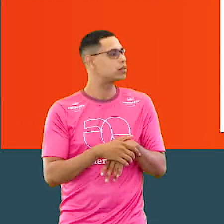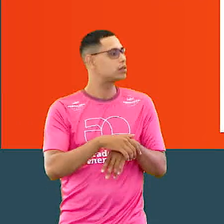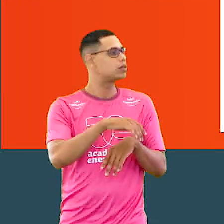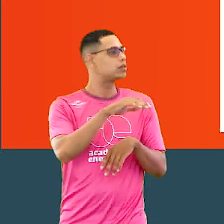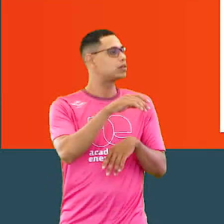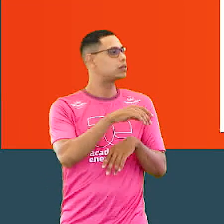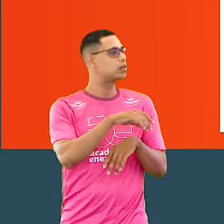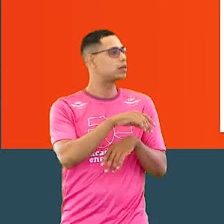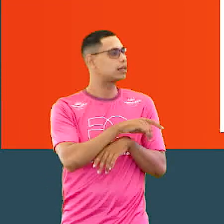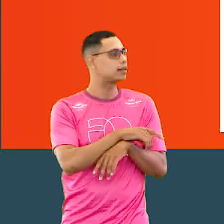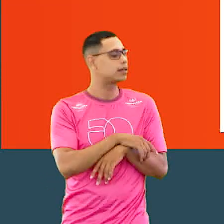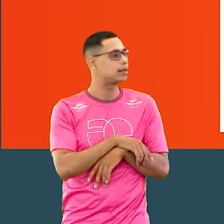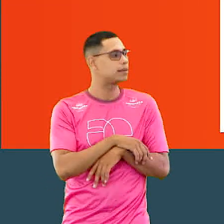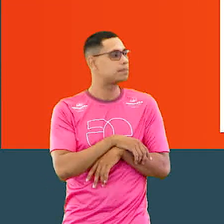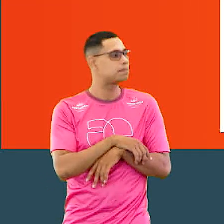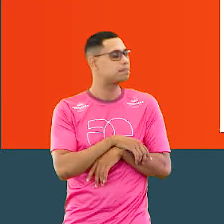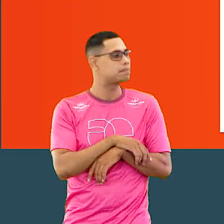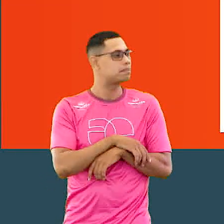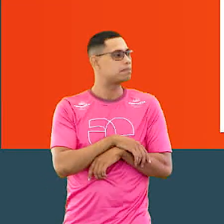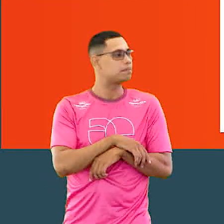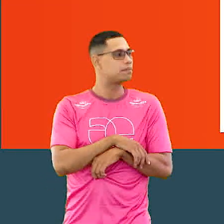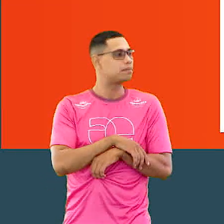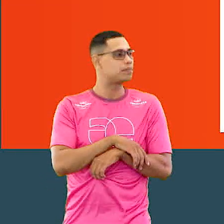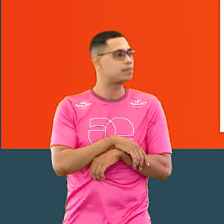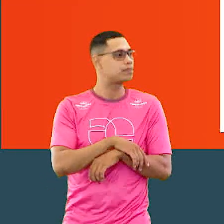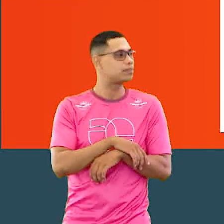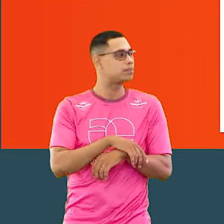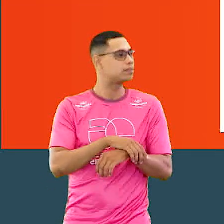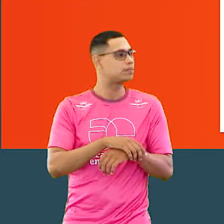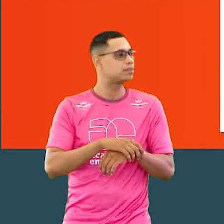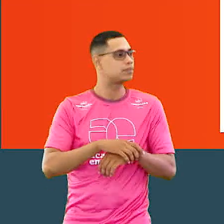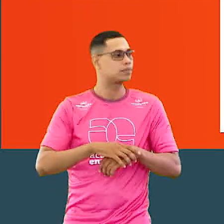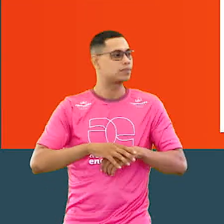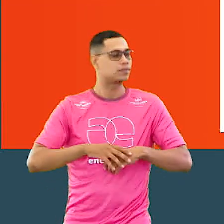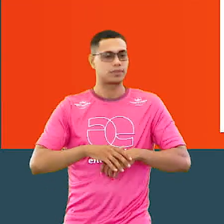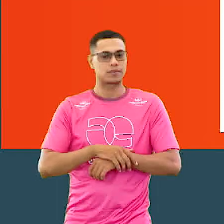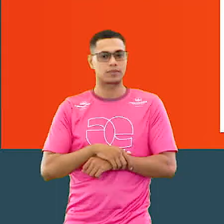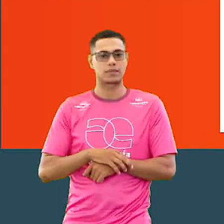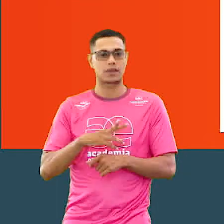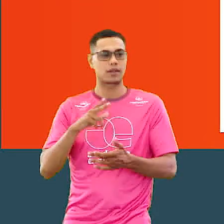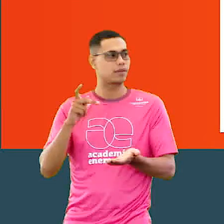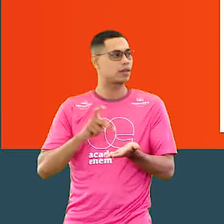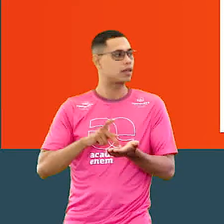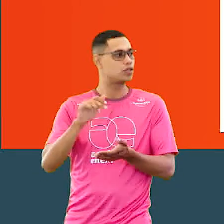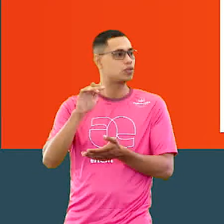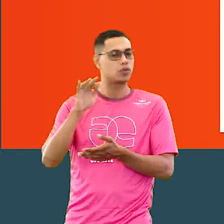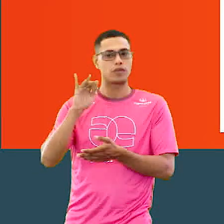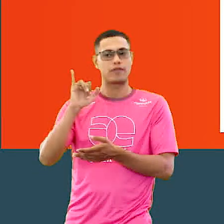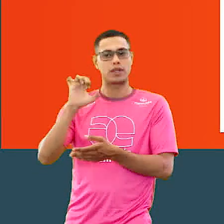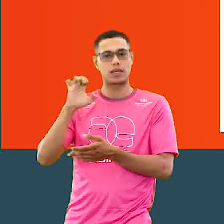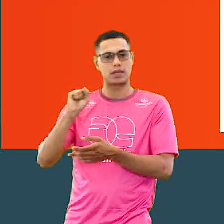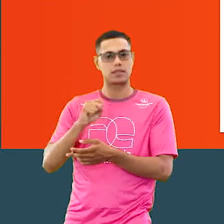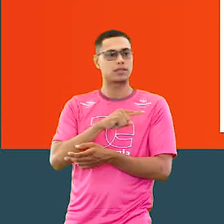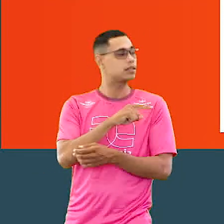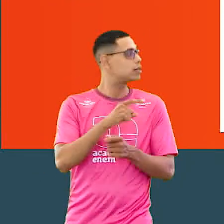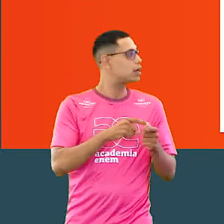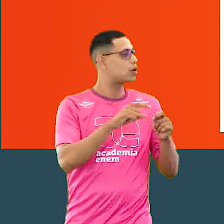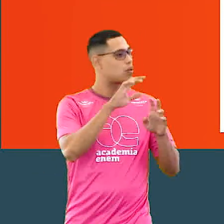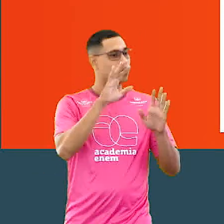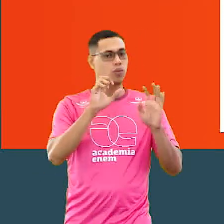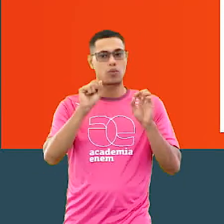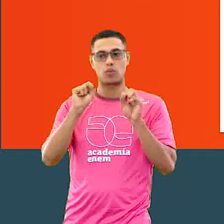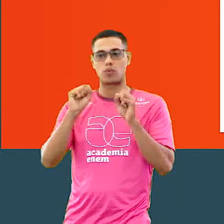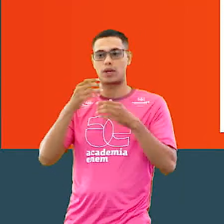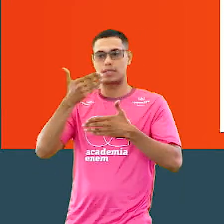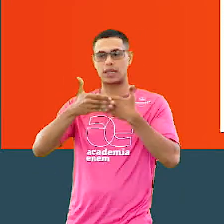certo? Vamos lá, o que é que nós temos aqui? Eu chamei o FIES, esse slide todo aí é sobre o FIES, ok? Muito